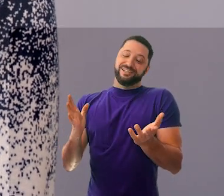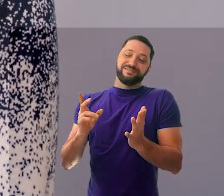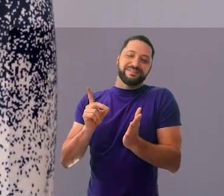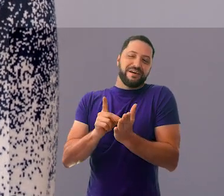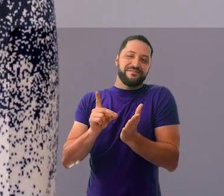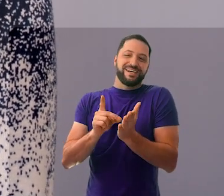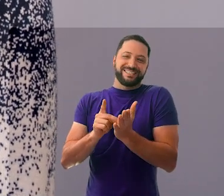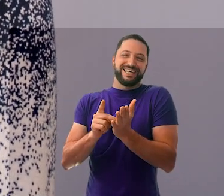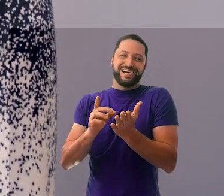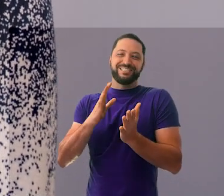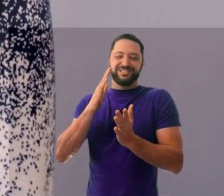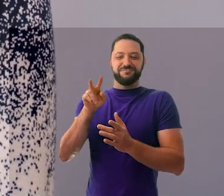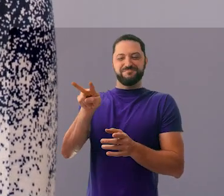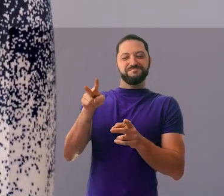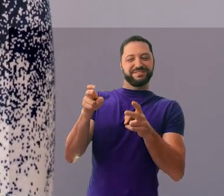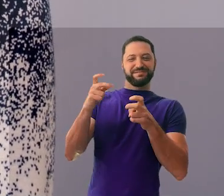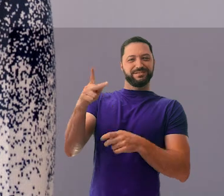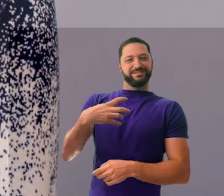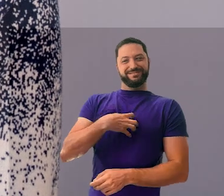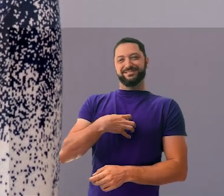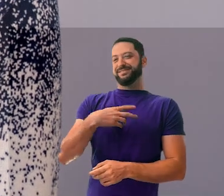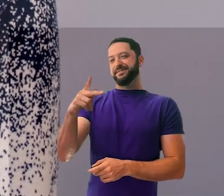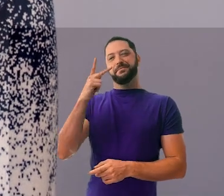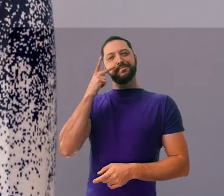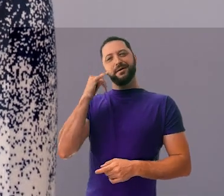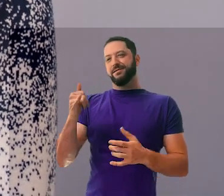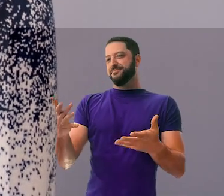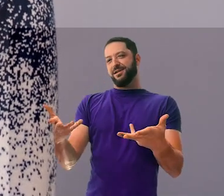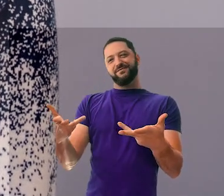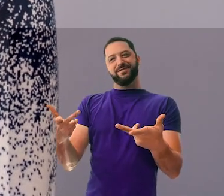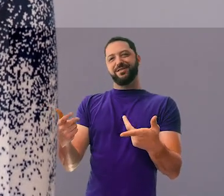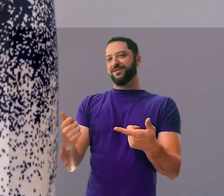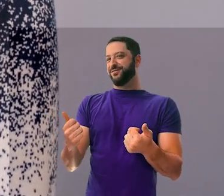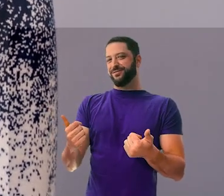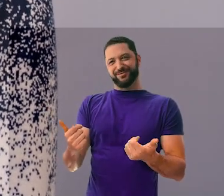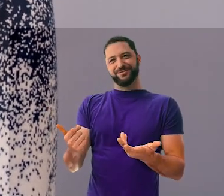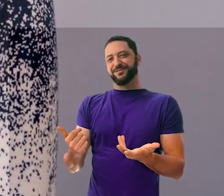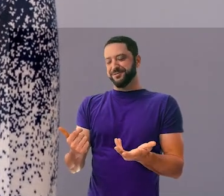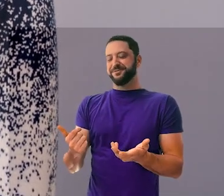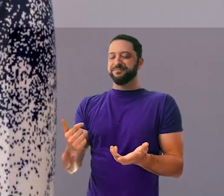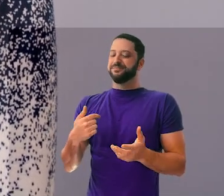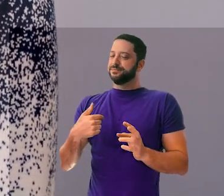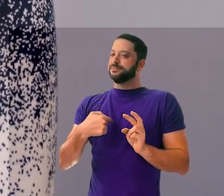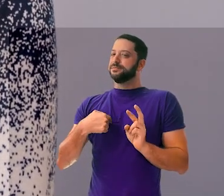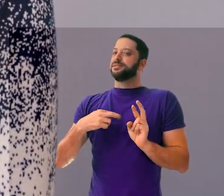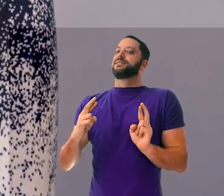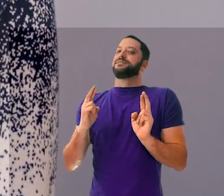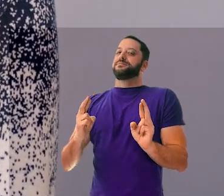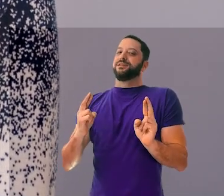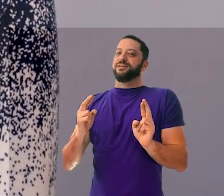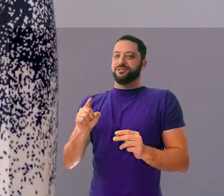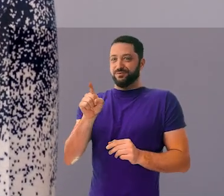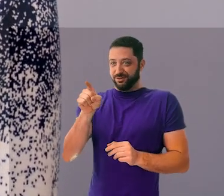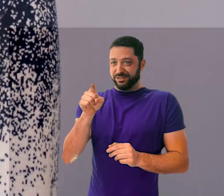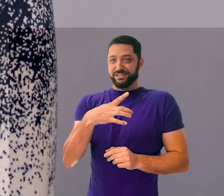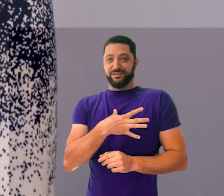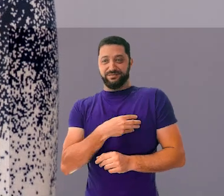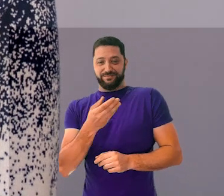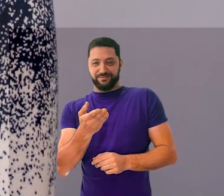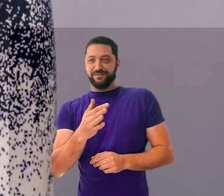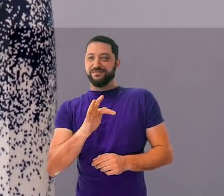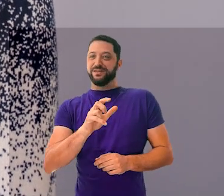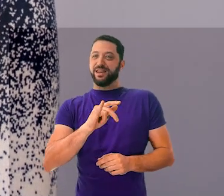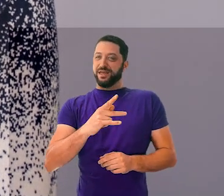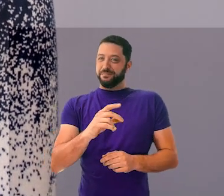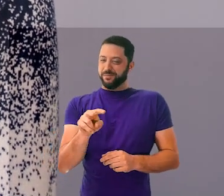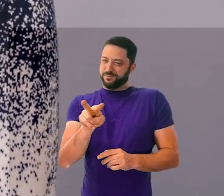Eu já tô vendo, na verdade, né? Esse pai maravilhoso que você vem sendo até o momento. Eu espero que essa união entre você